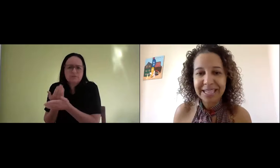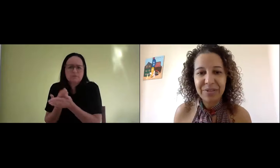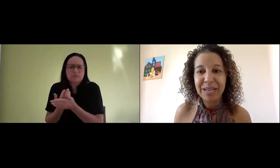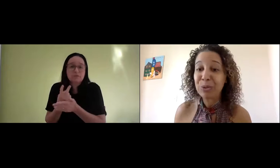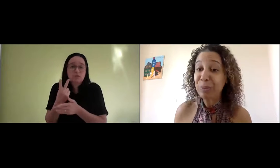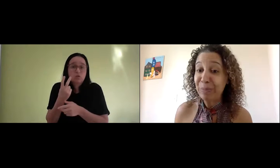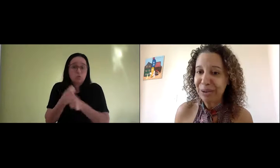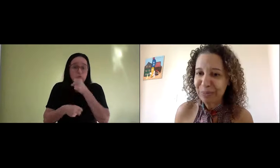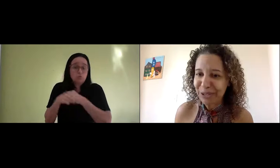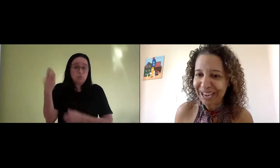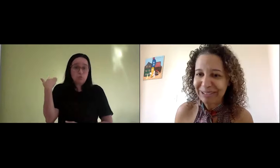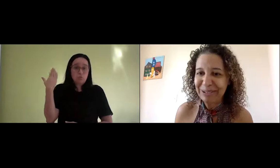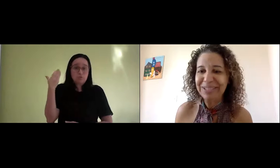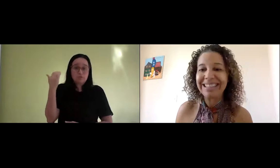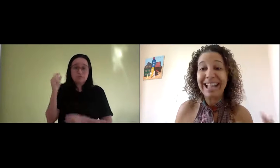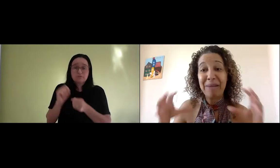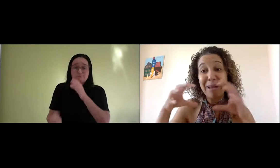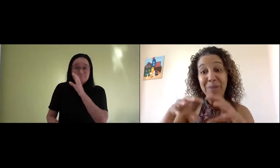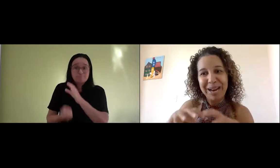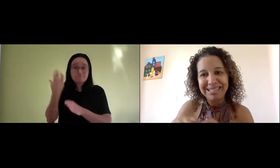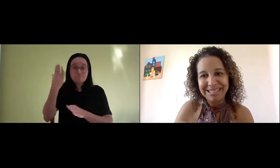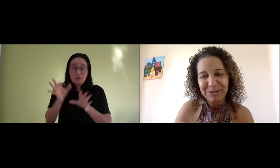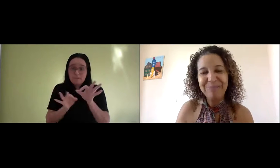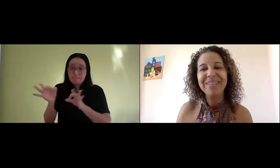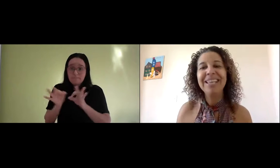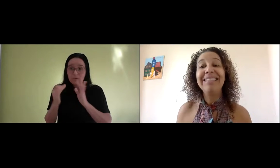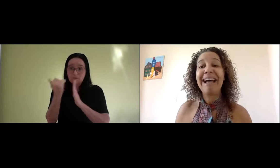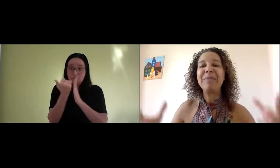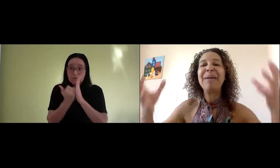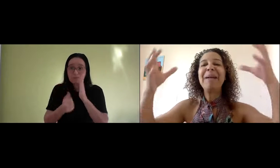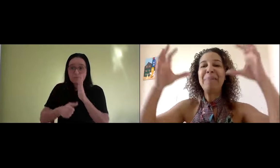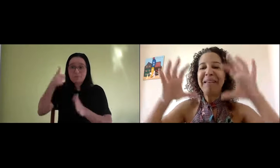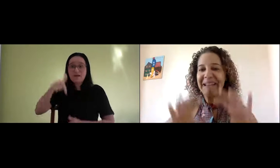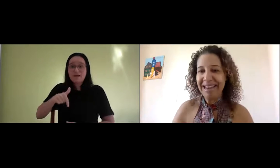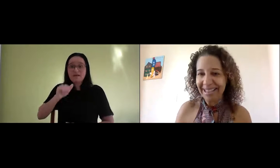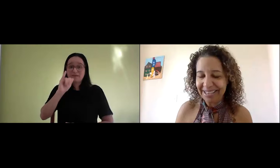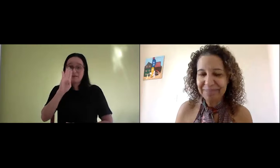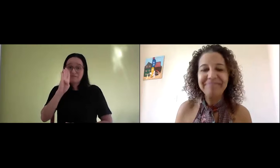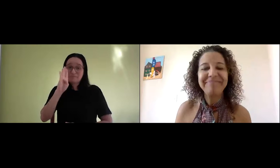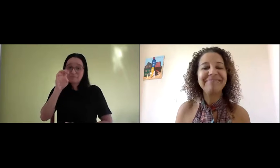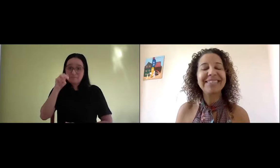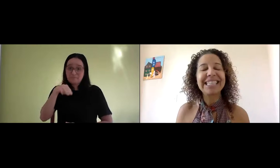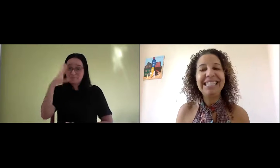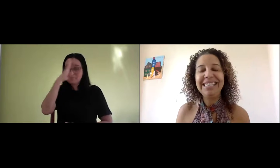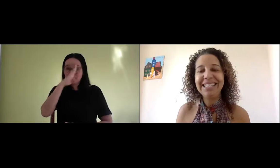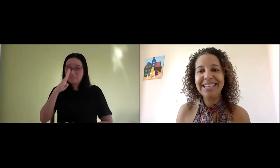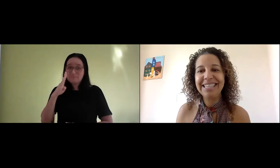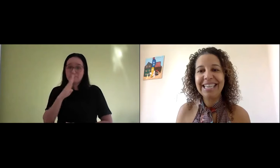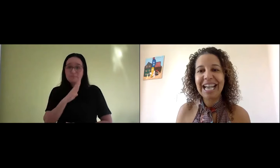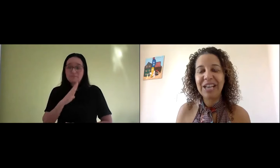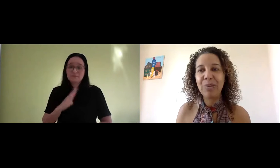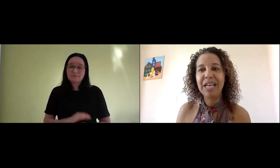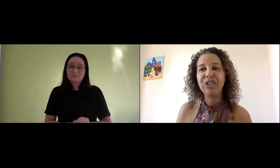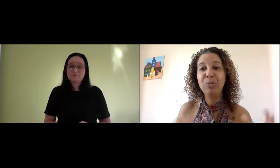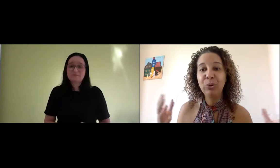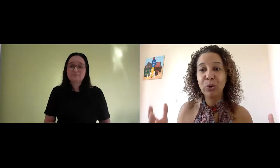anos atrás, fizemos os primeiros projetos na IBM Brasil, na IBM LA. E